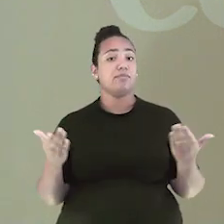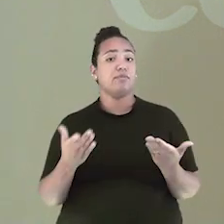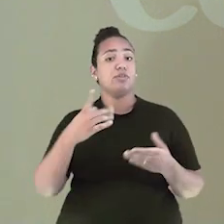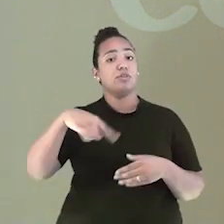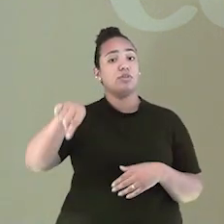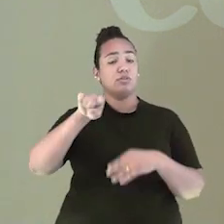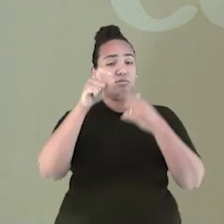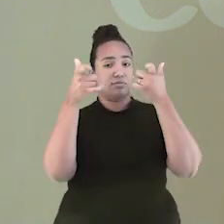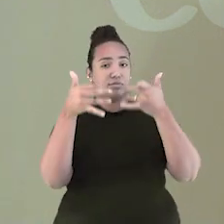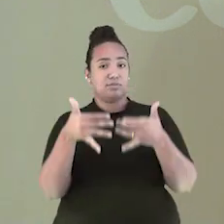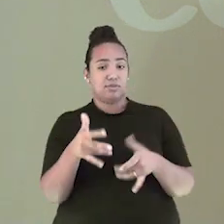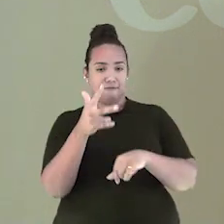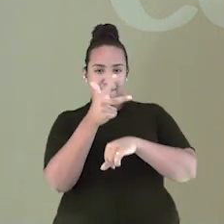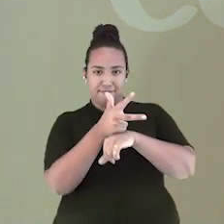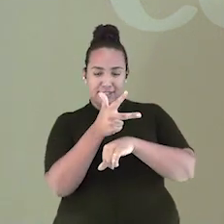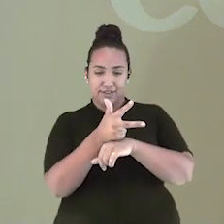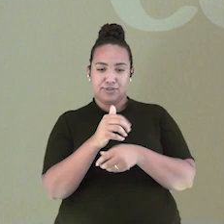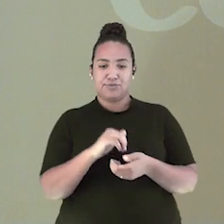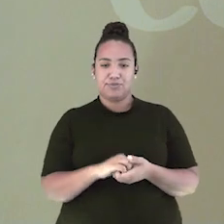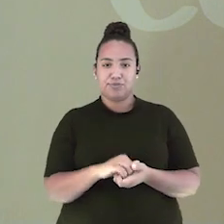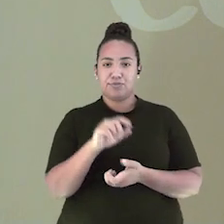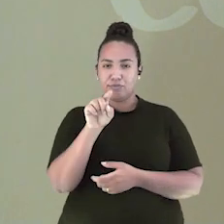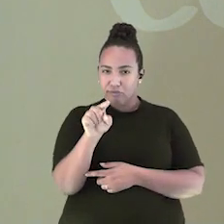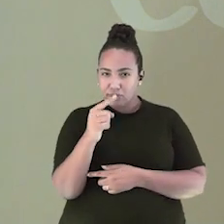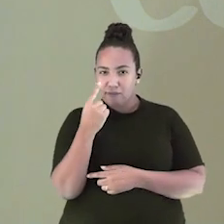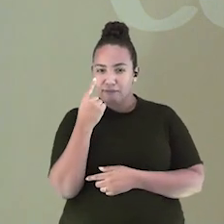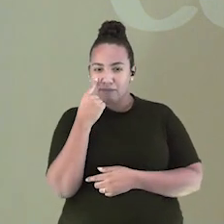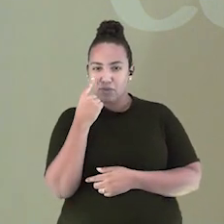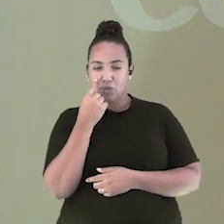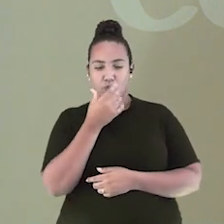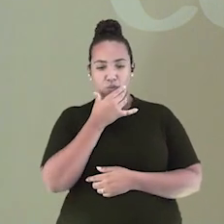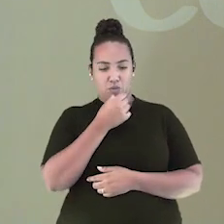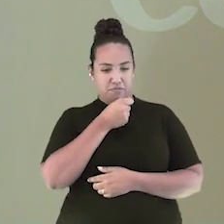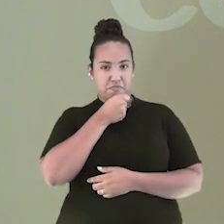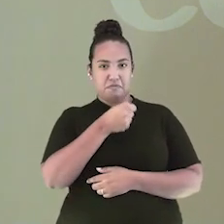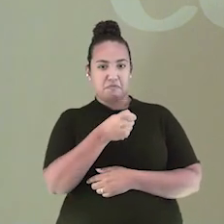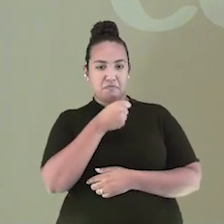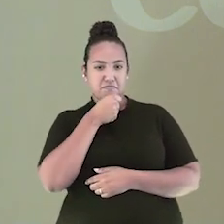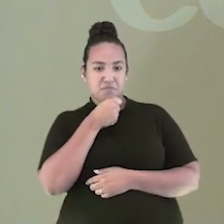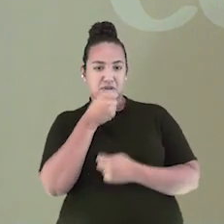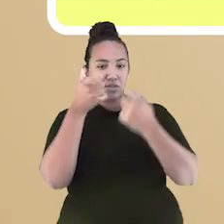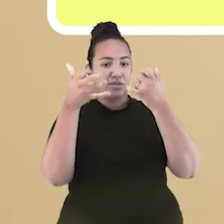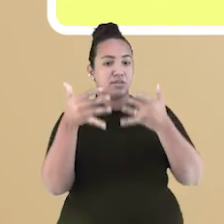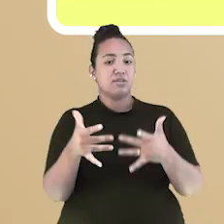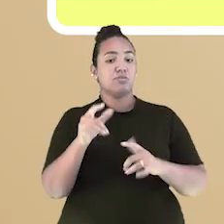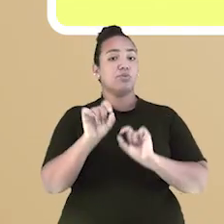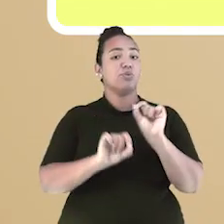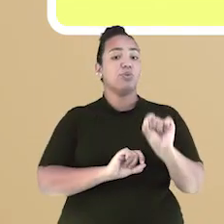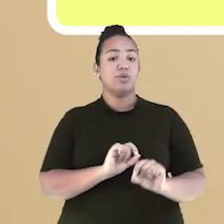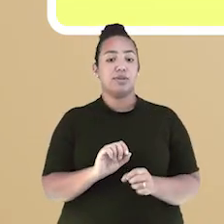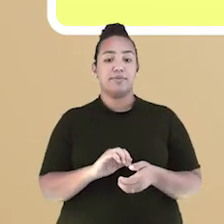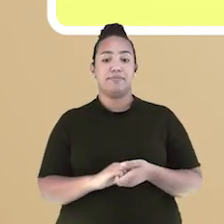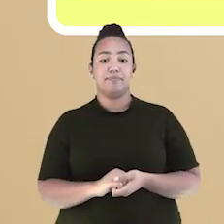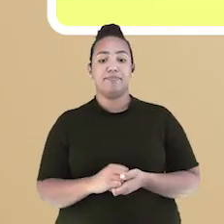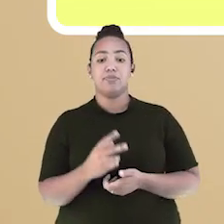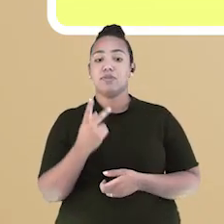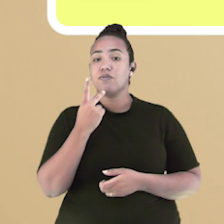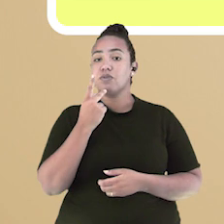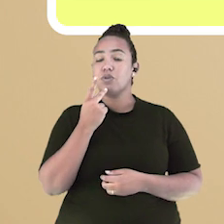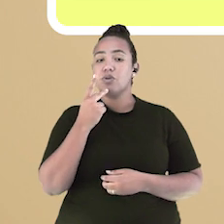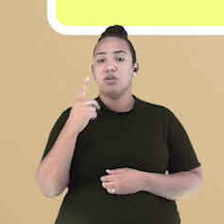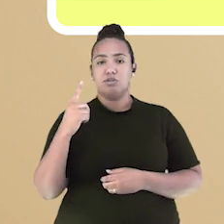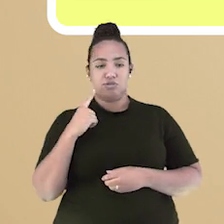Agora vamos comentar sobre o vídeo assistido. Vocês prestaram atenção no que o repórter falou? Ele comentou sobre